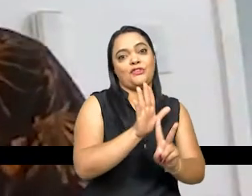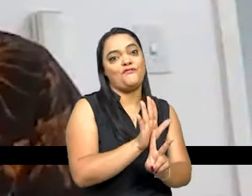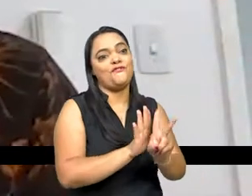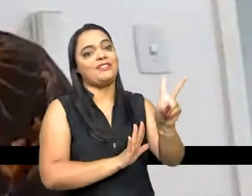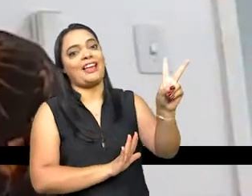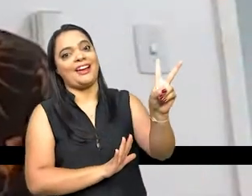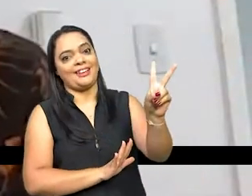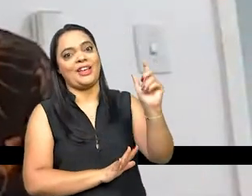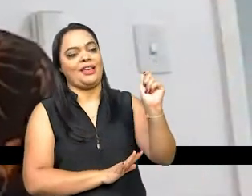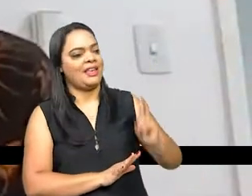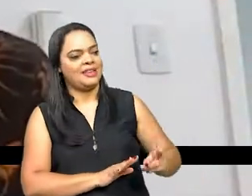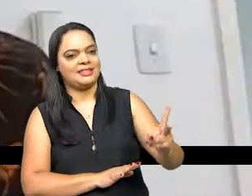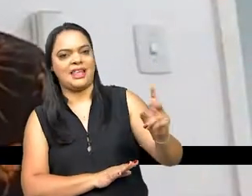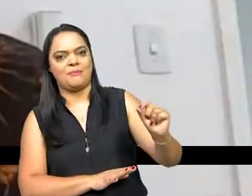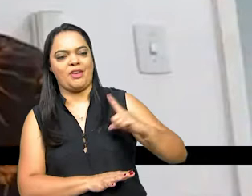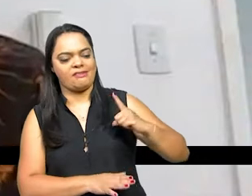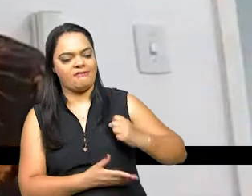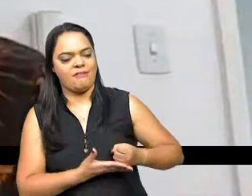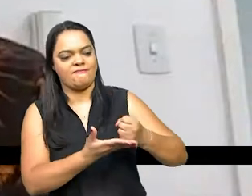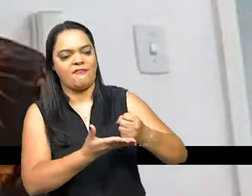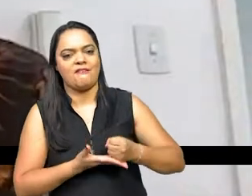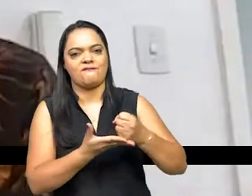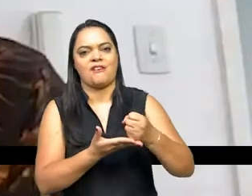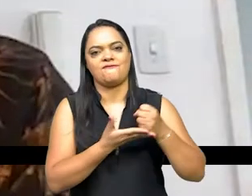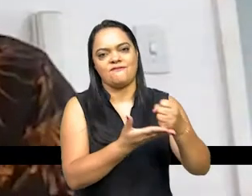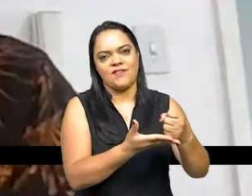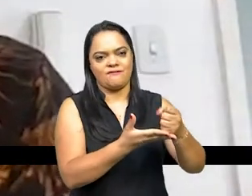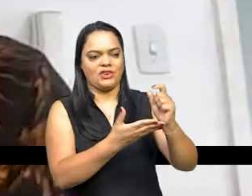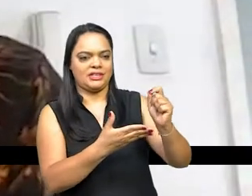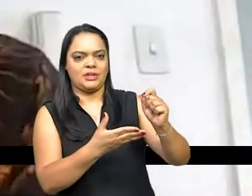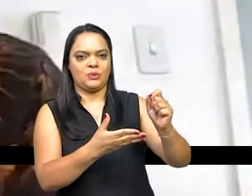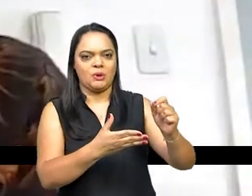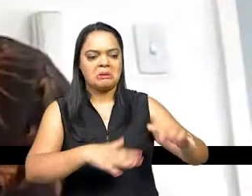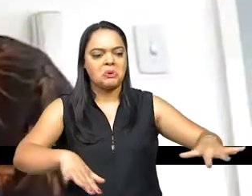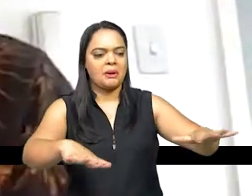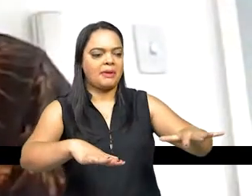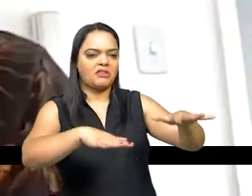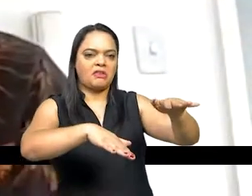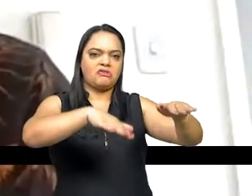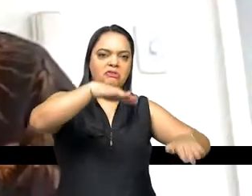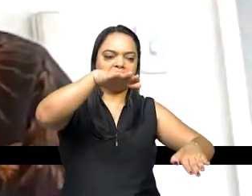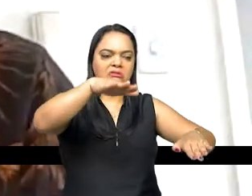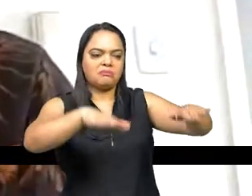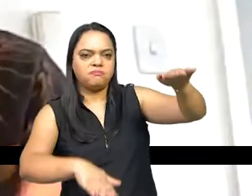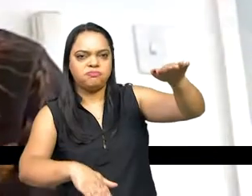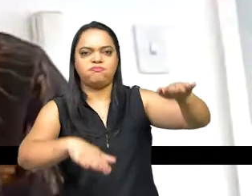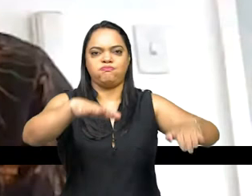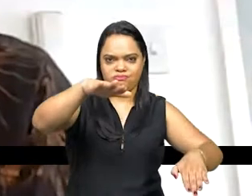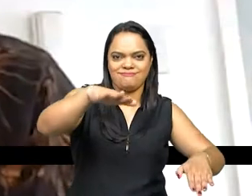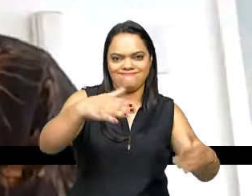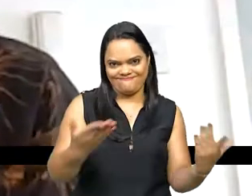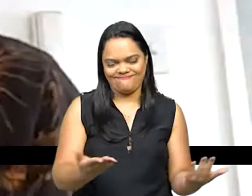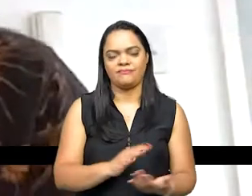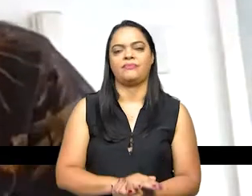vantagem para quem sempre foi favorecido nesse ambiente social de desequilíbrio, de poder e de